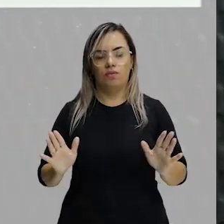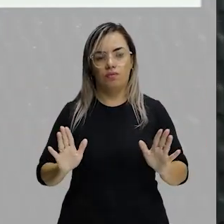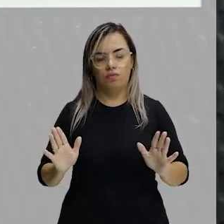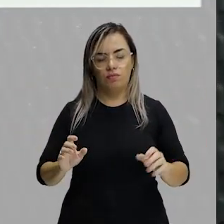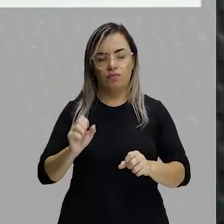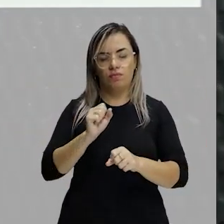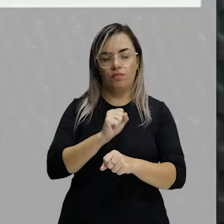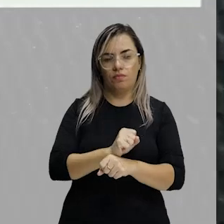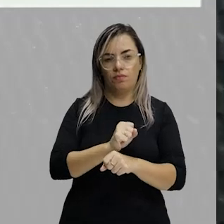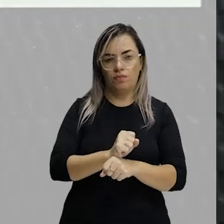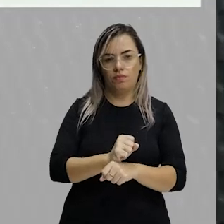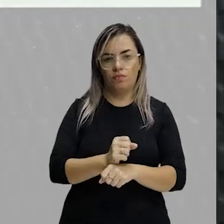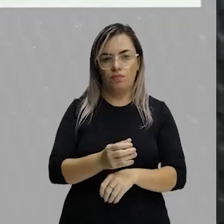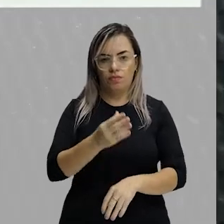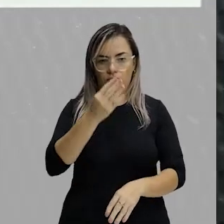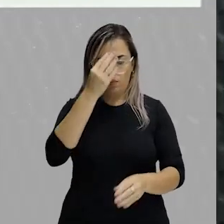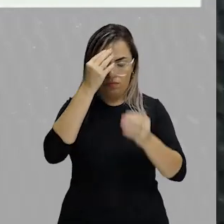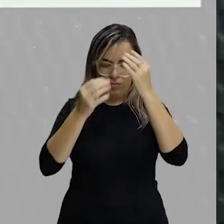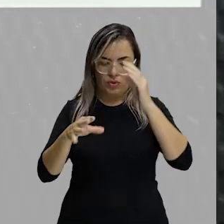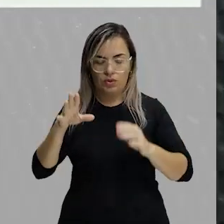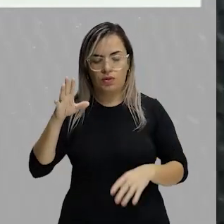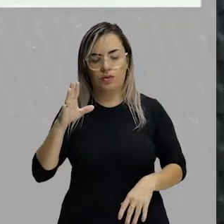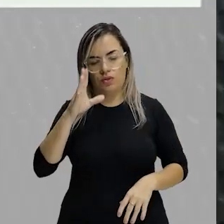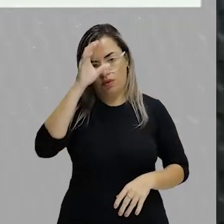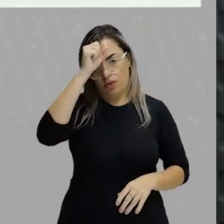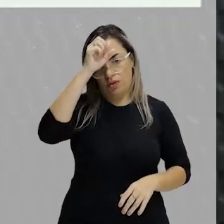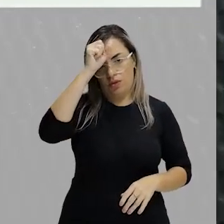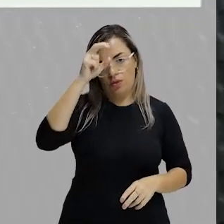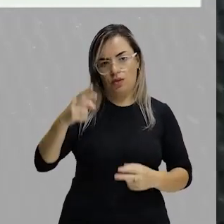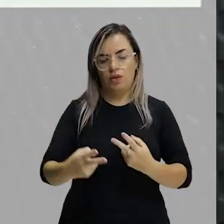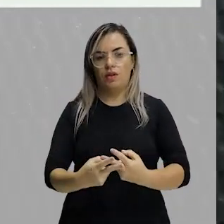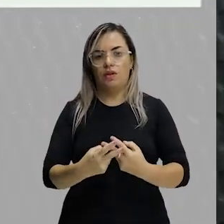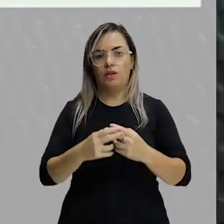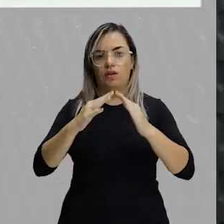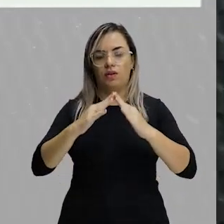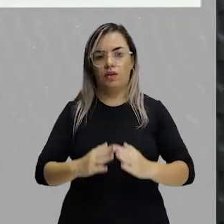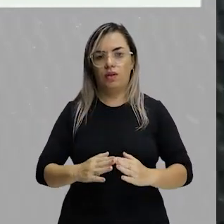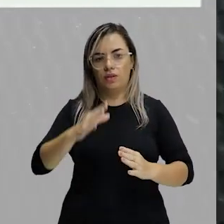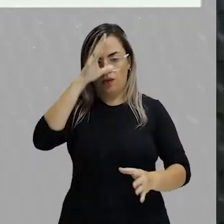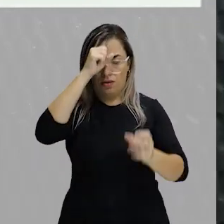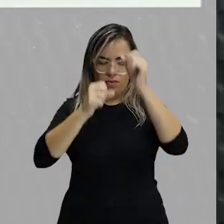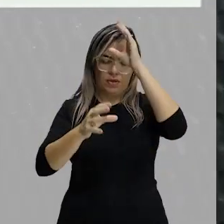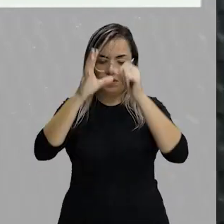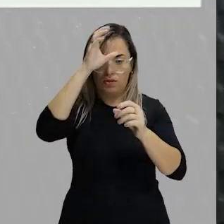que tenha ajudado, espero que tenham compreendido. Já sabe, né? Hashtag fica em casa aprendendo.